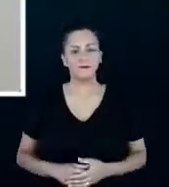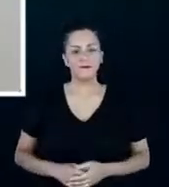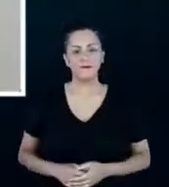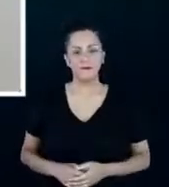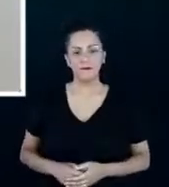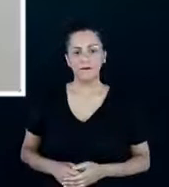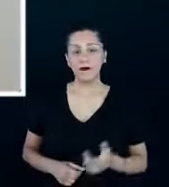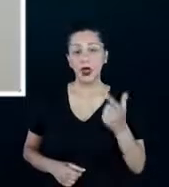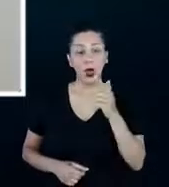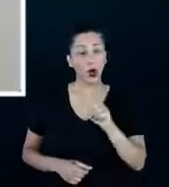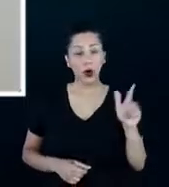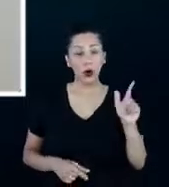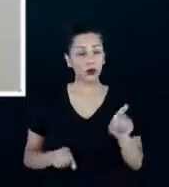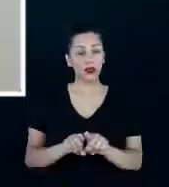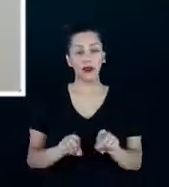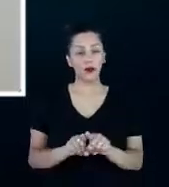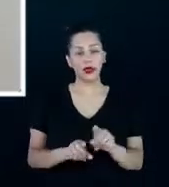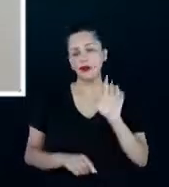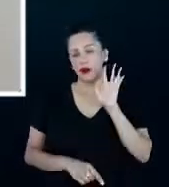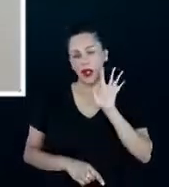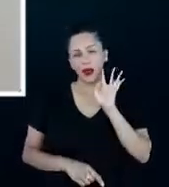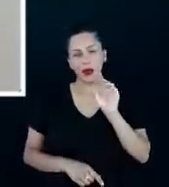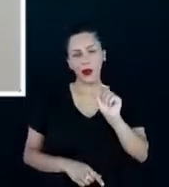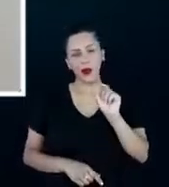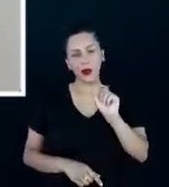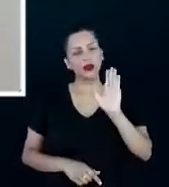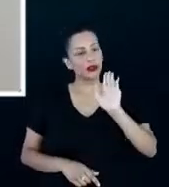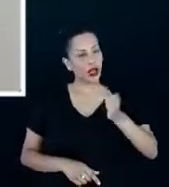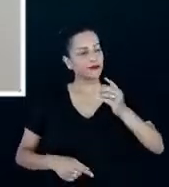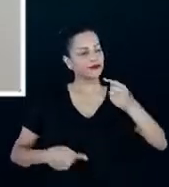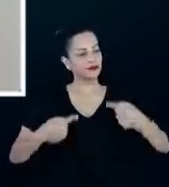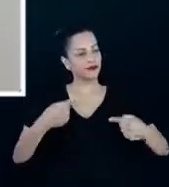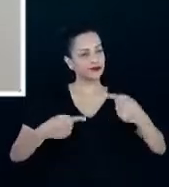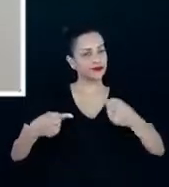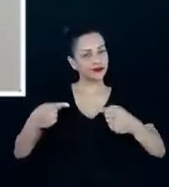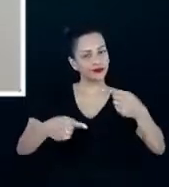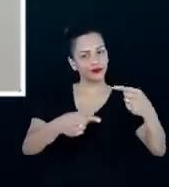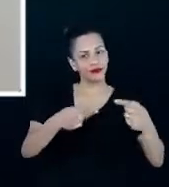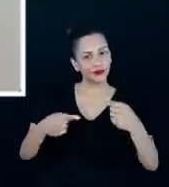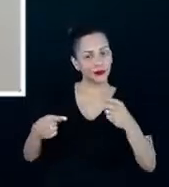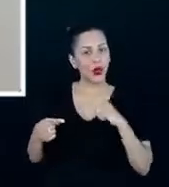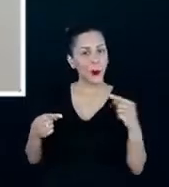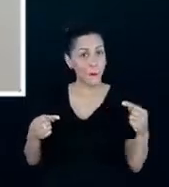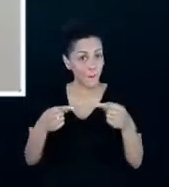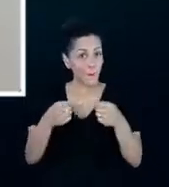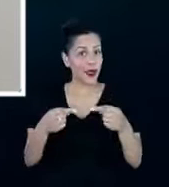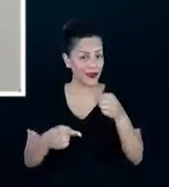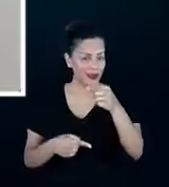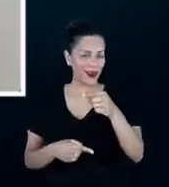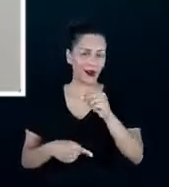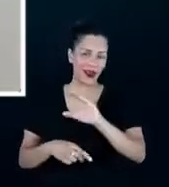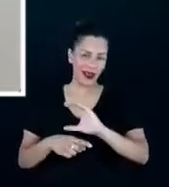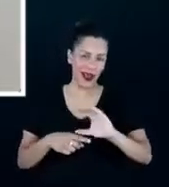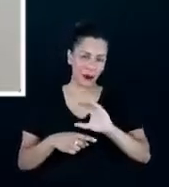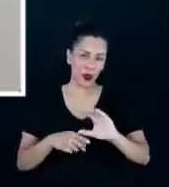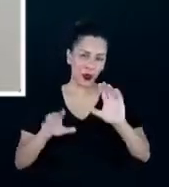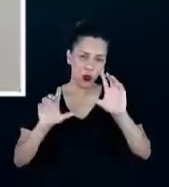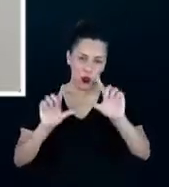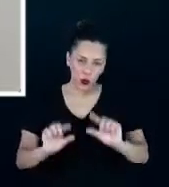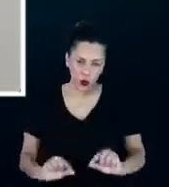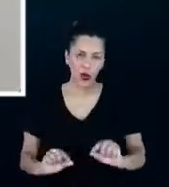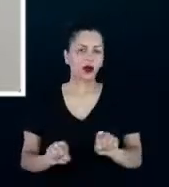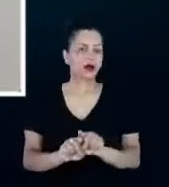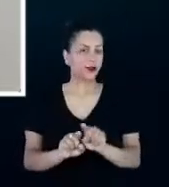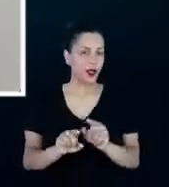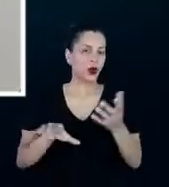E outra questão muito legal que a gente tem discutido e está super alinhada com essa agenda de descarbonização, o Congresso Nacional também está tratando,